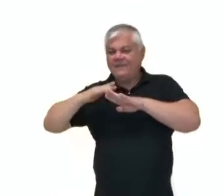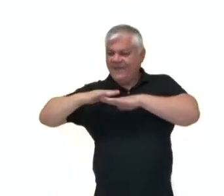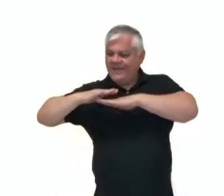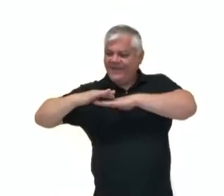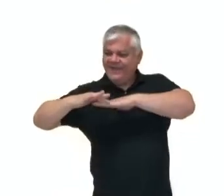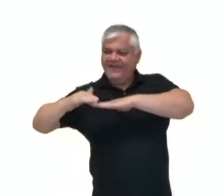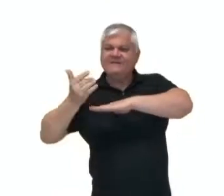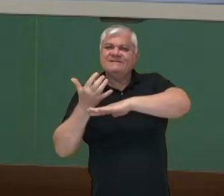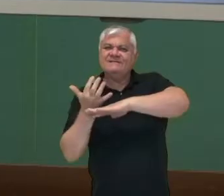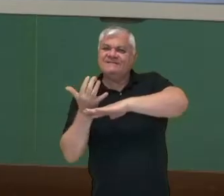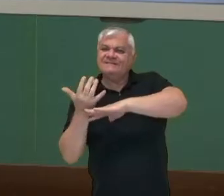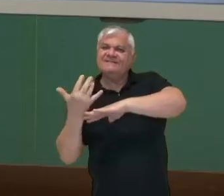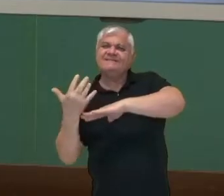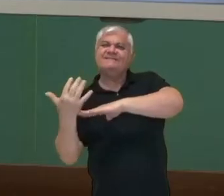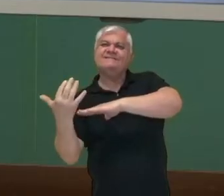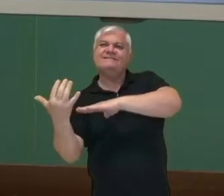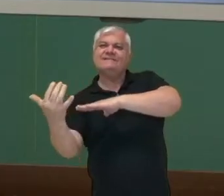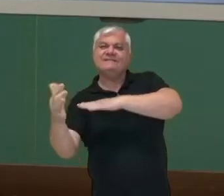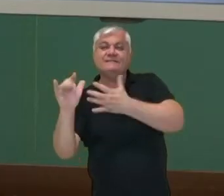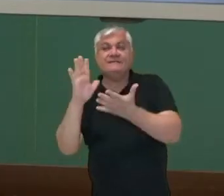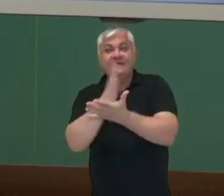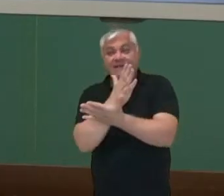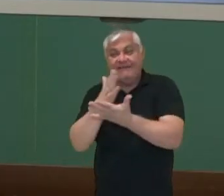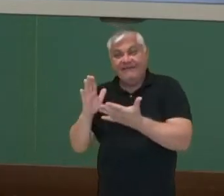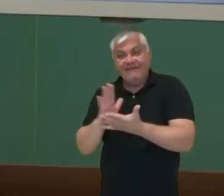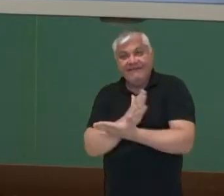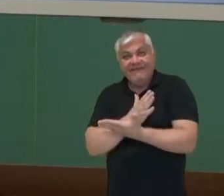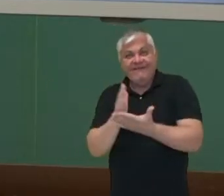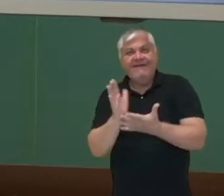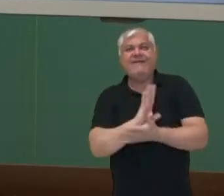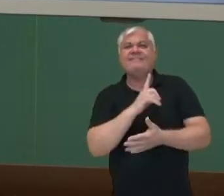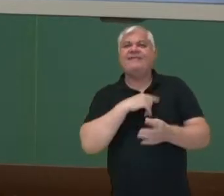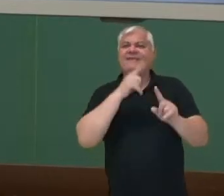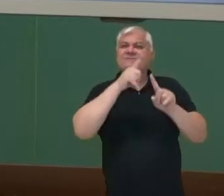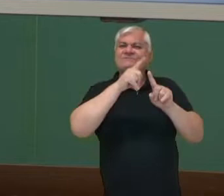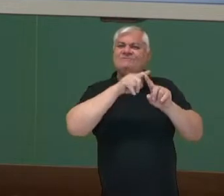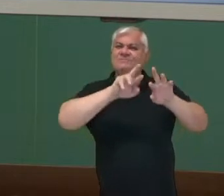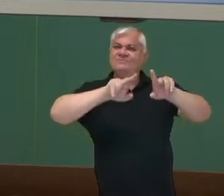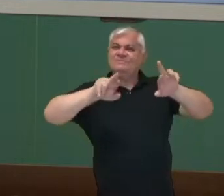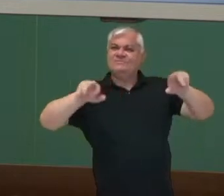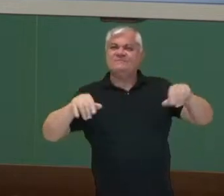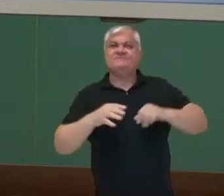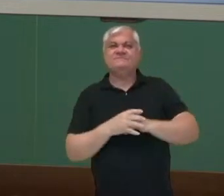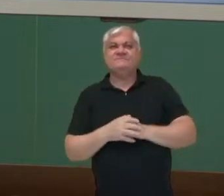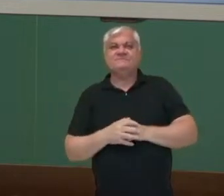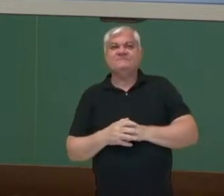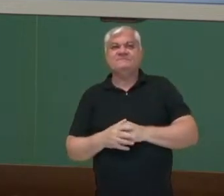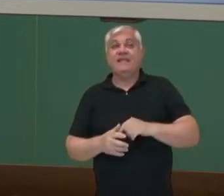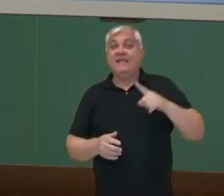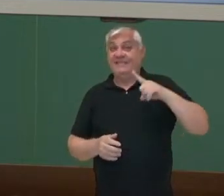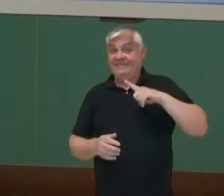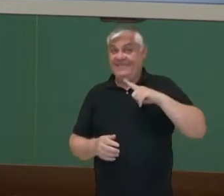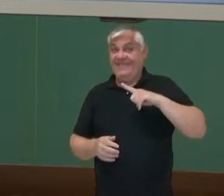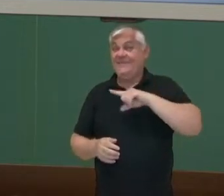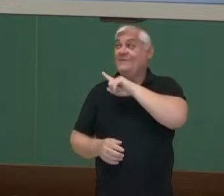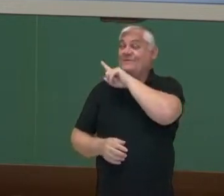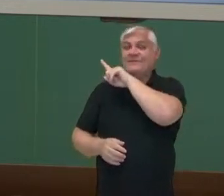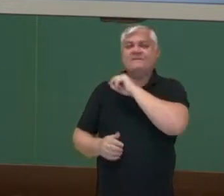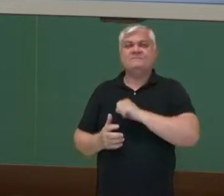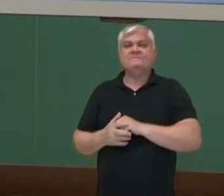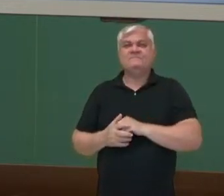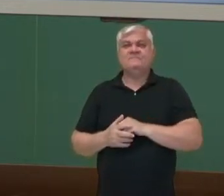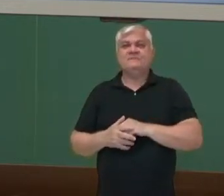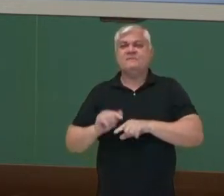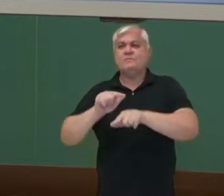litoral. Então, essa divisão ali dos principais tipos de vegetação. E nesse mapa a gente tem marcado também a área devastada,